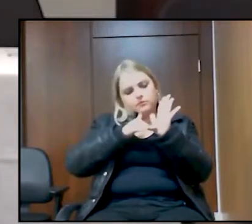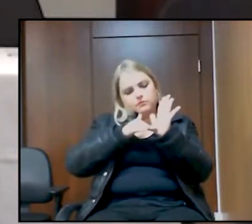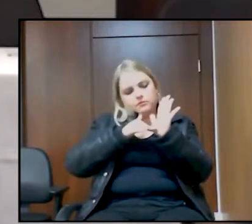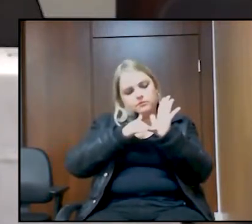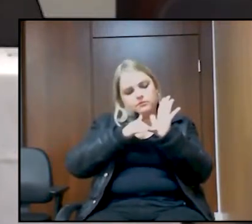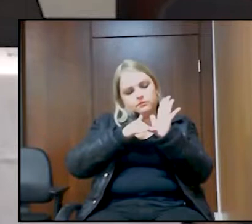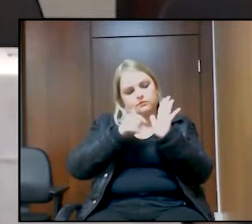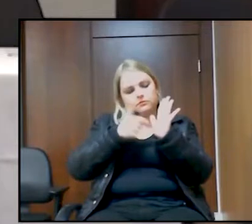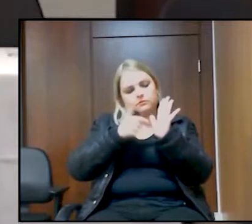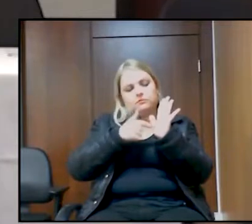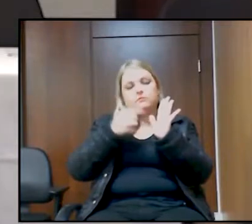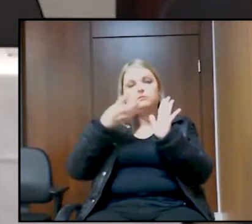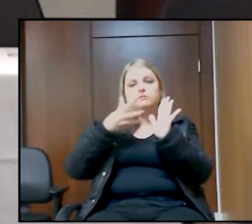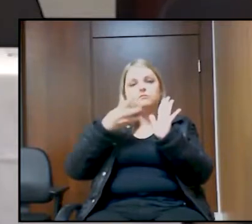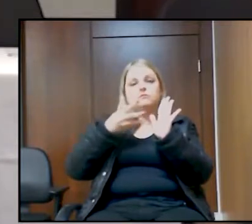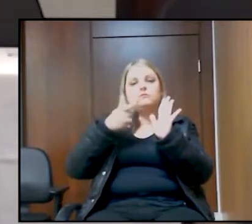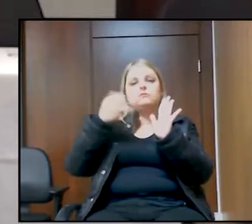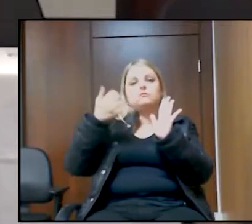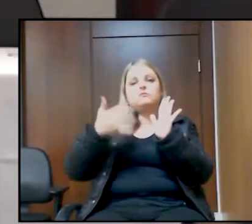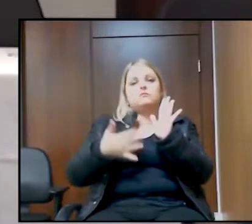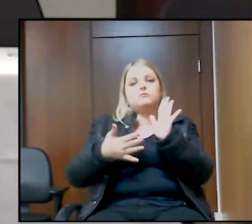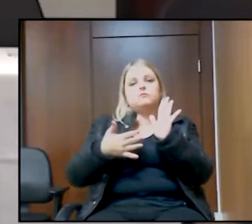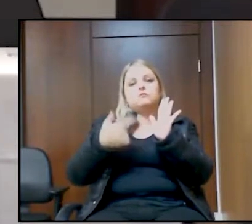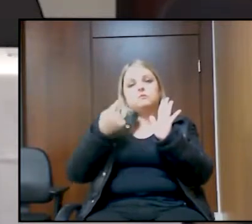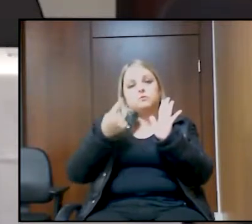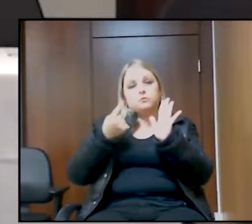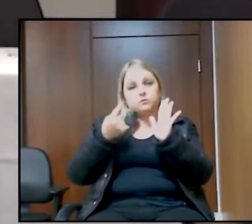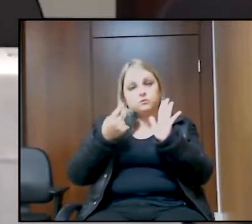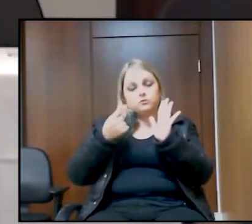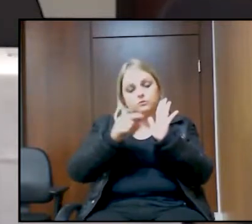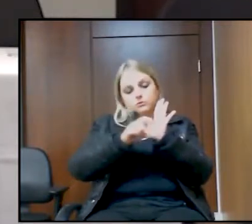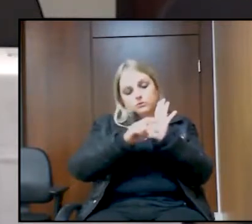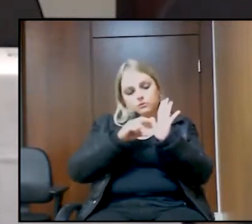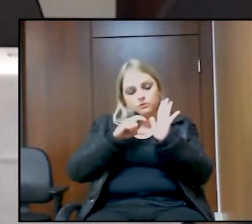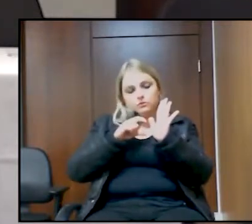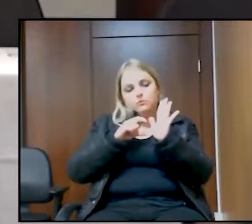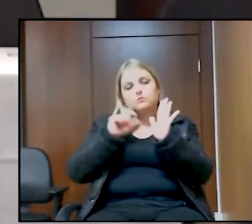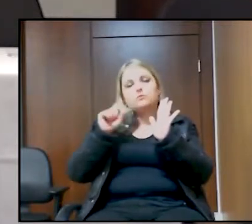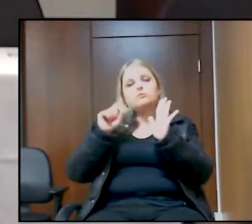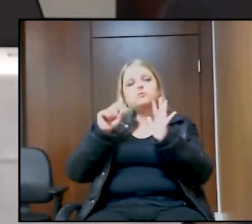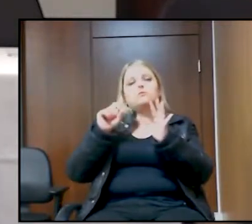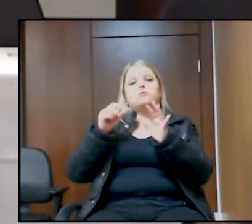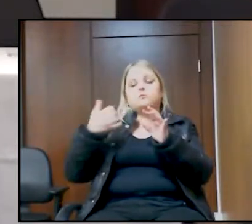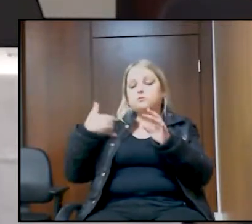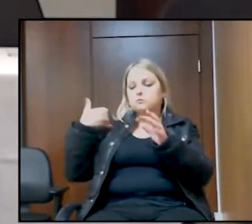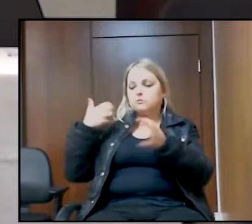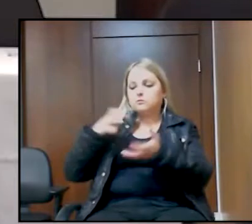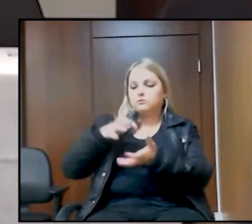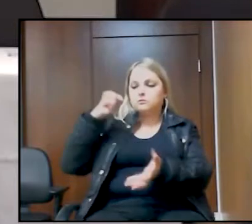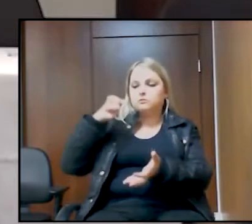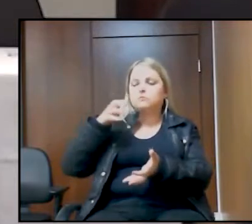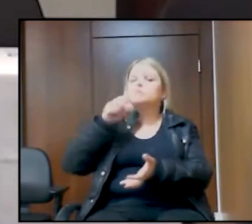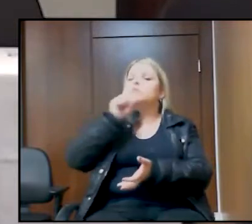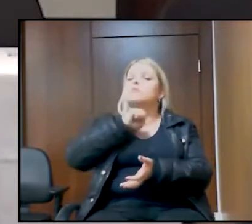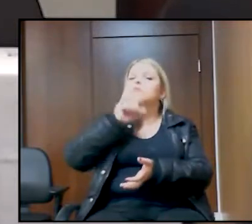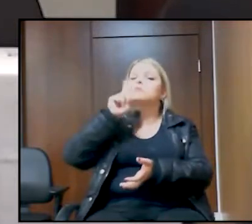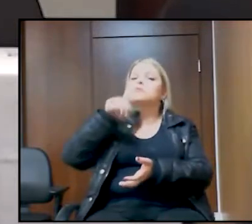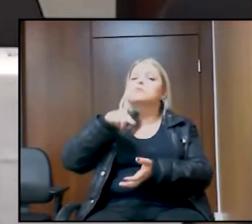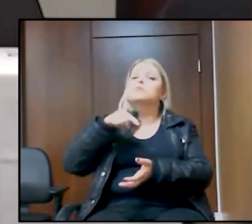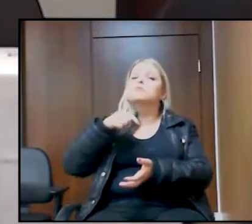do artigo 4º, tem um parágrafo único que diz que a condição do idoso será comprovada por meio de documento